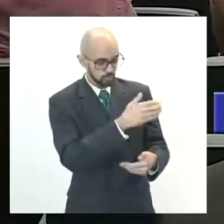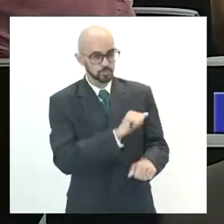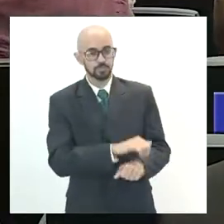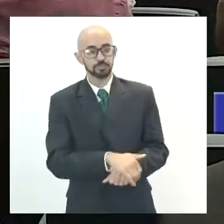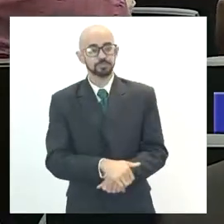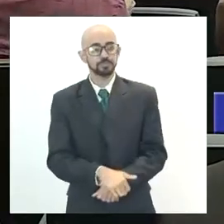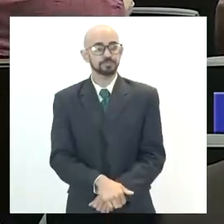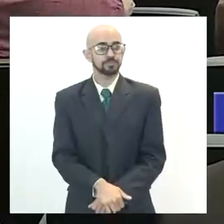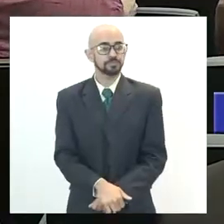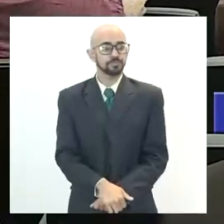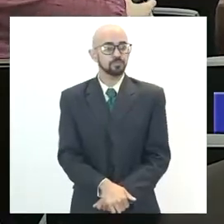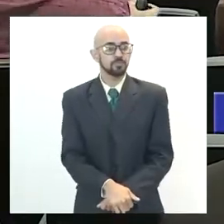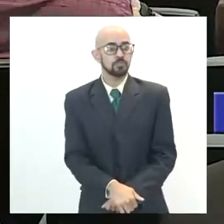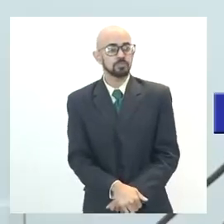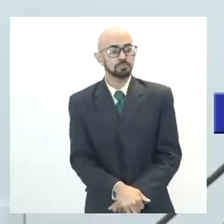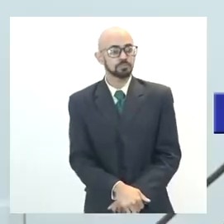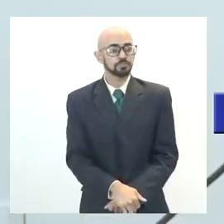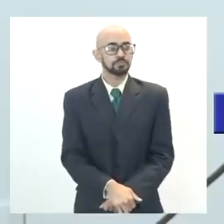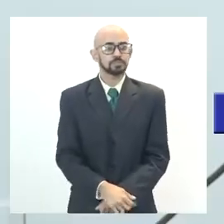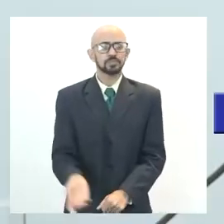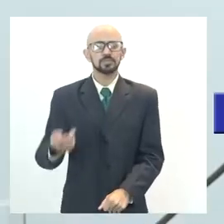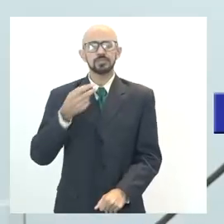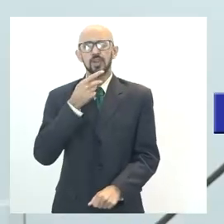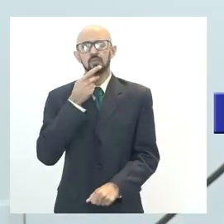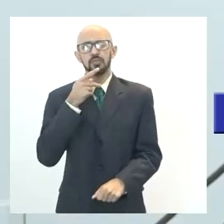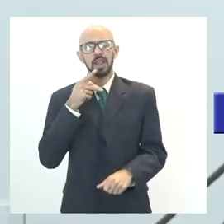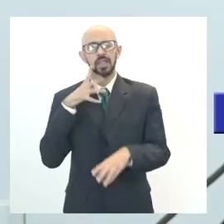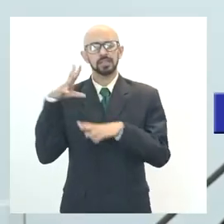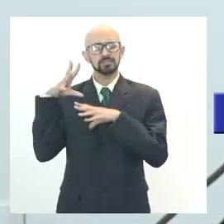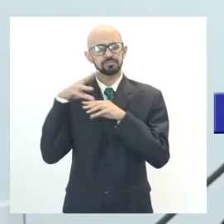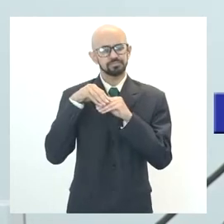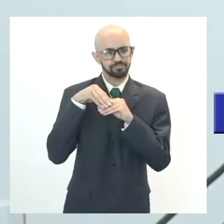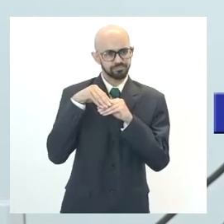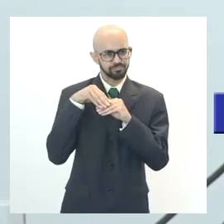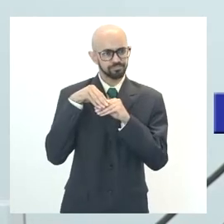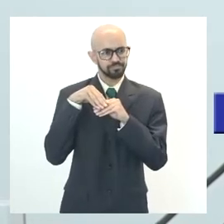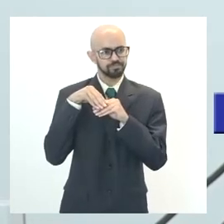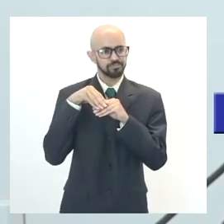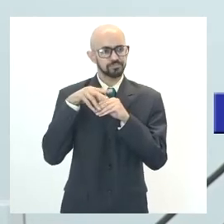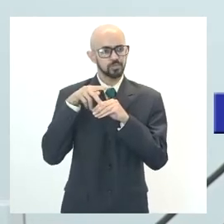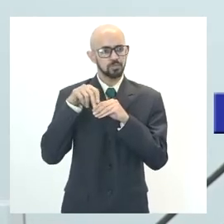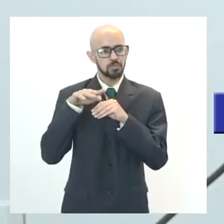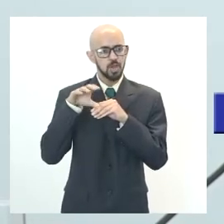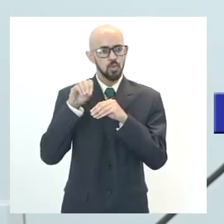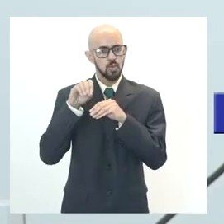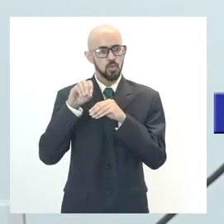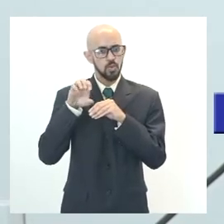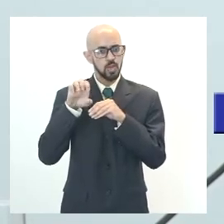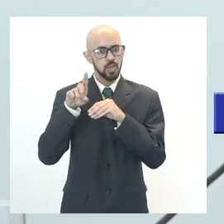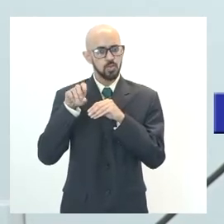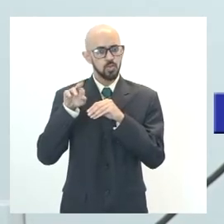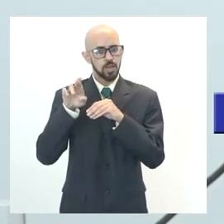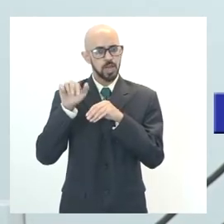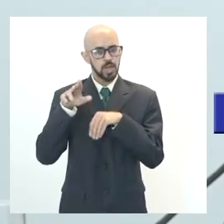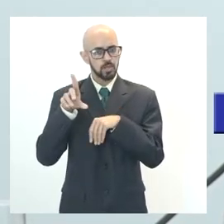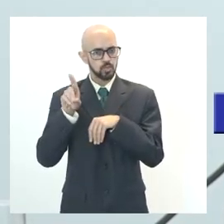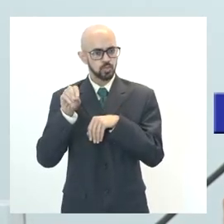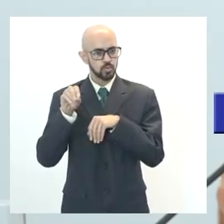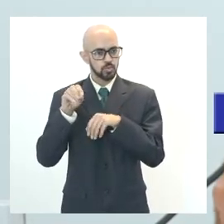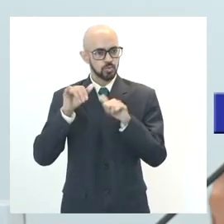seguinte o meu falei no poder de síntese o Paulo Eduardo acabou de nos transmitir